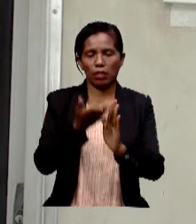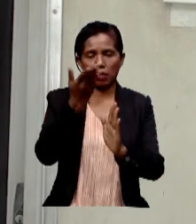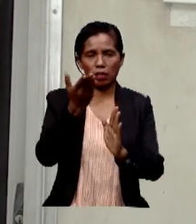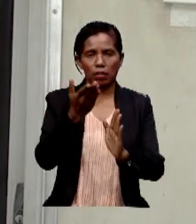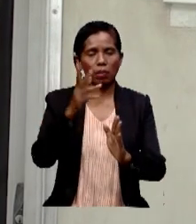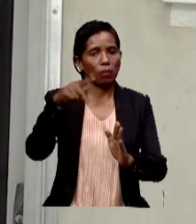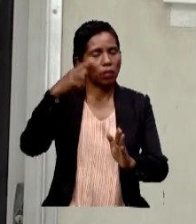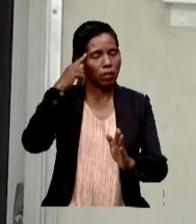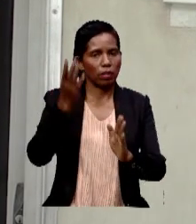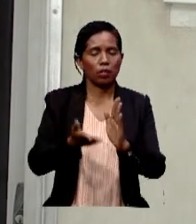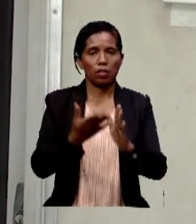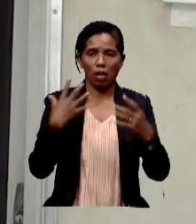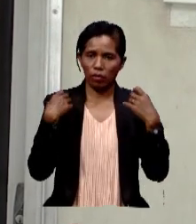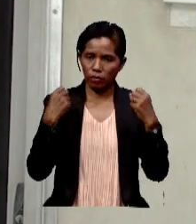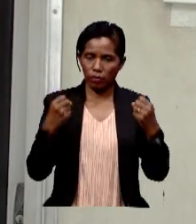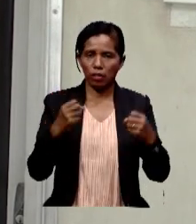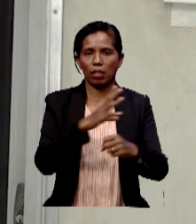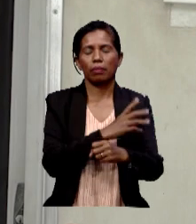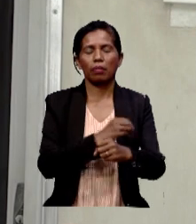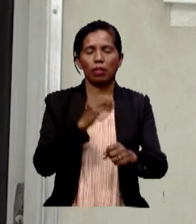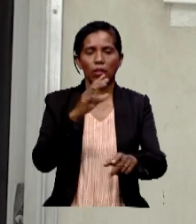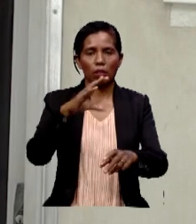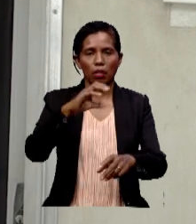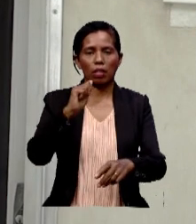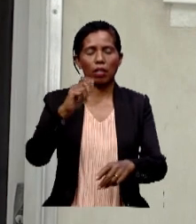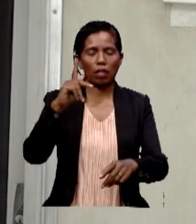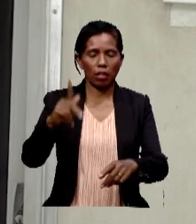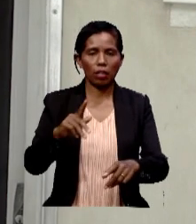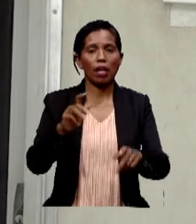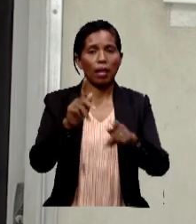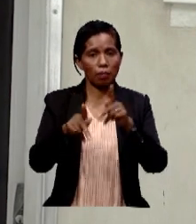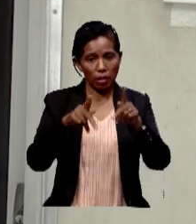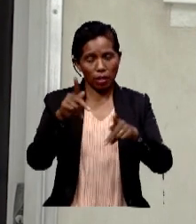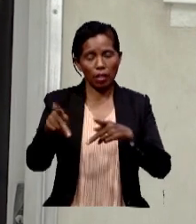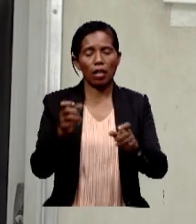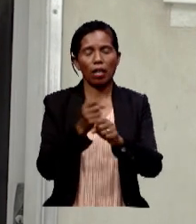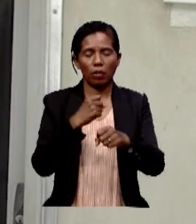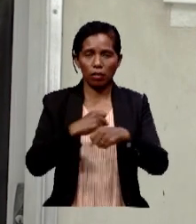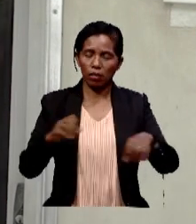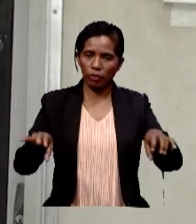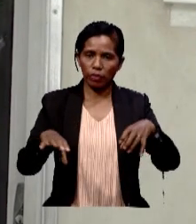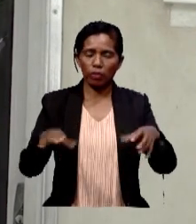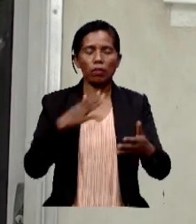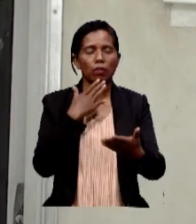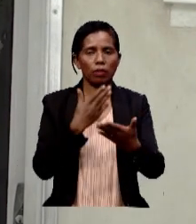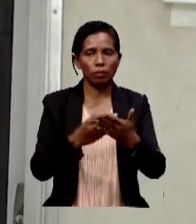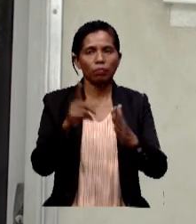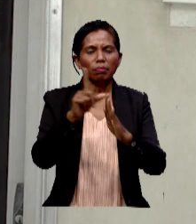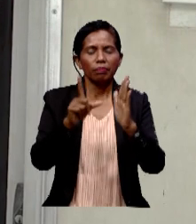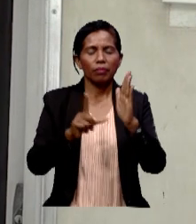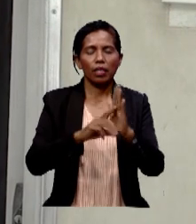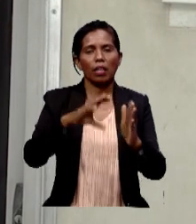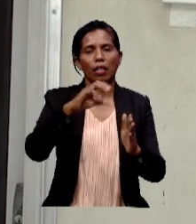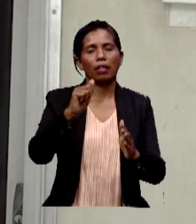legitimidade politike de nebe ke forti hodi nune komisariu ne be halo nia funsaun dia kliutan ho tan lei kaki Fong nebe que